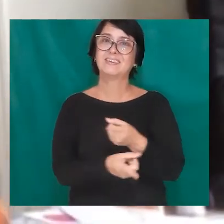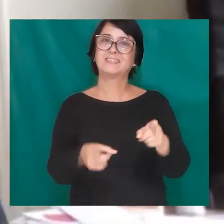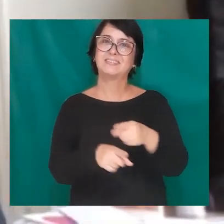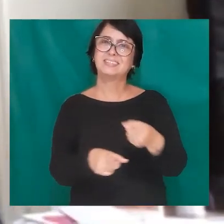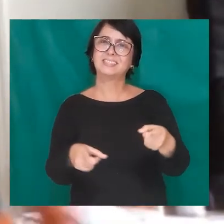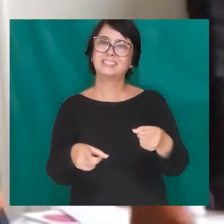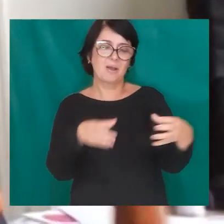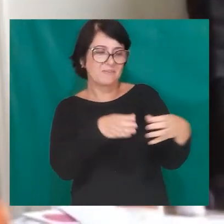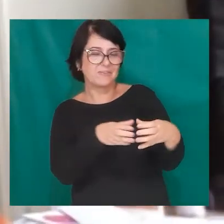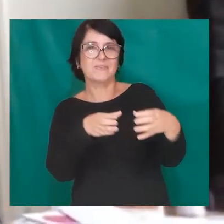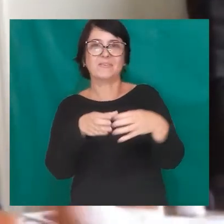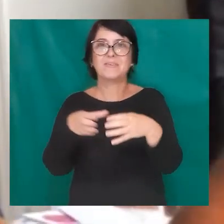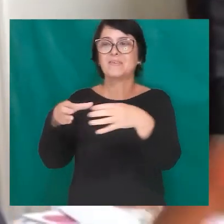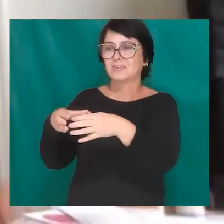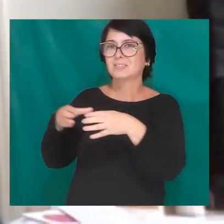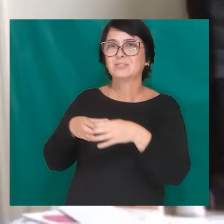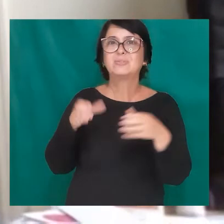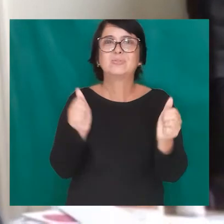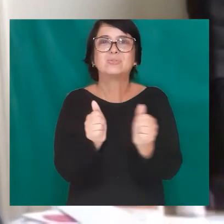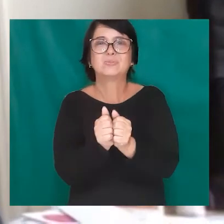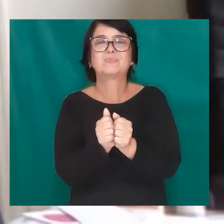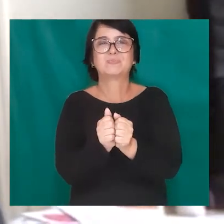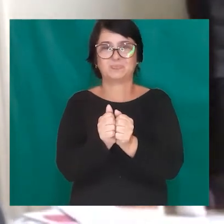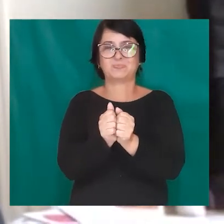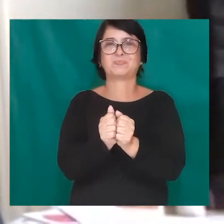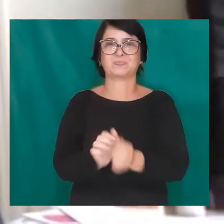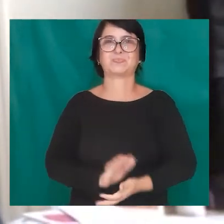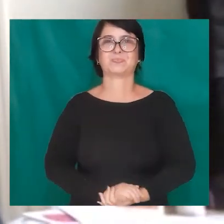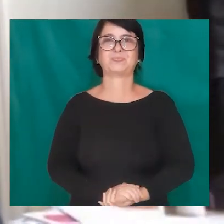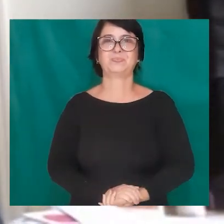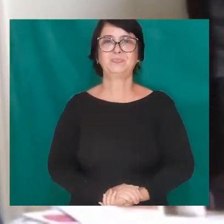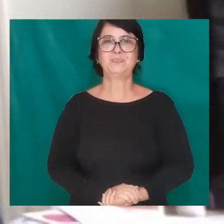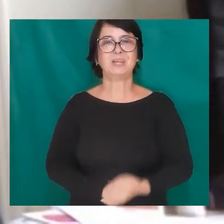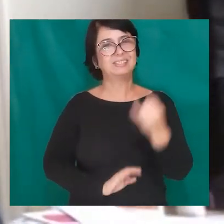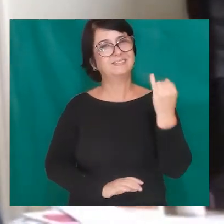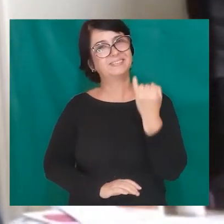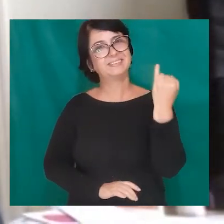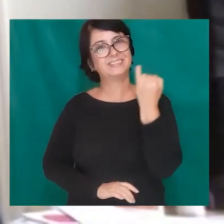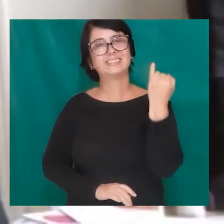entrosado com a banda, com um conjunto, com um grupo, né? É de uma importância.